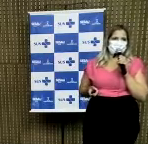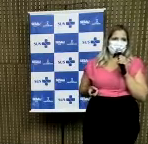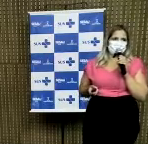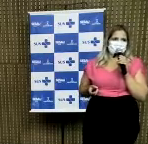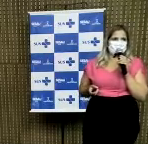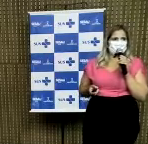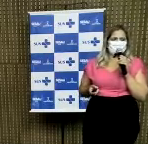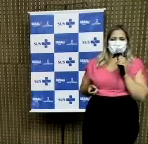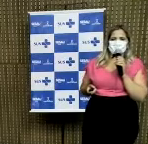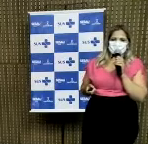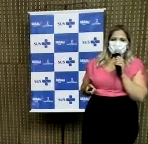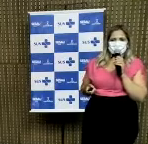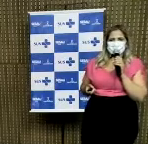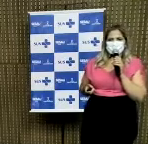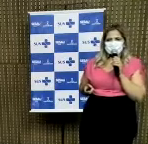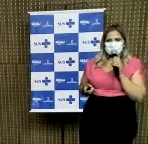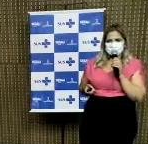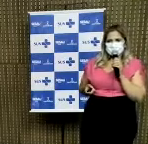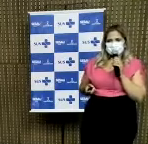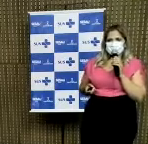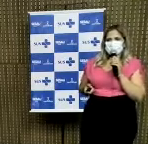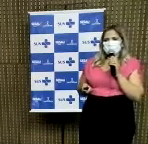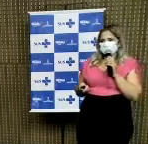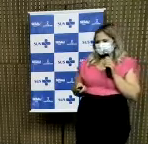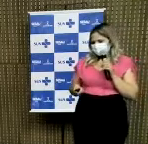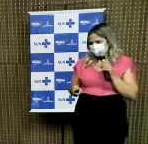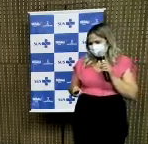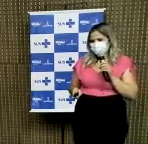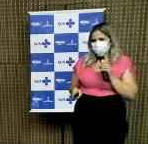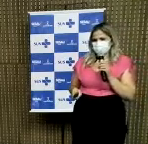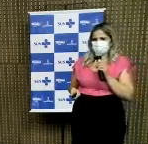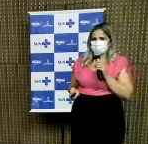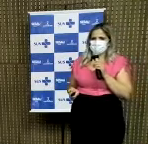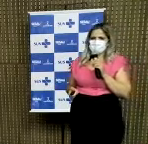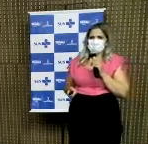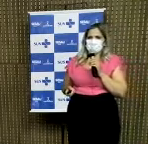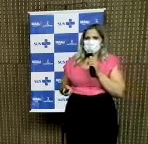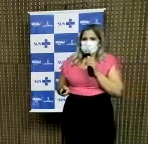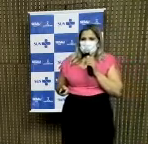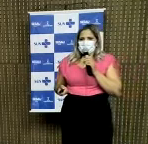aí, enfim, aí mais essas questões das nossas ouvidorias.